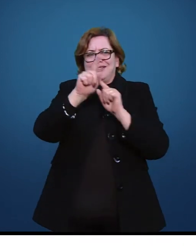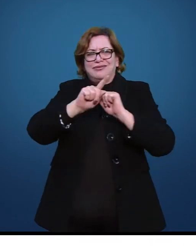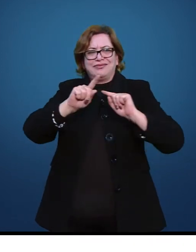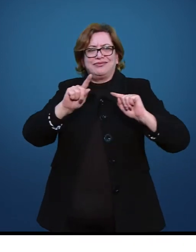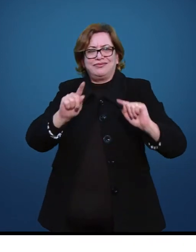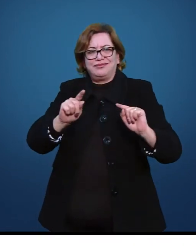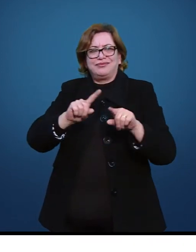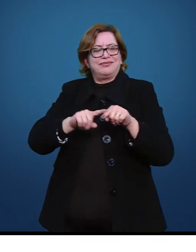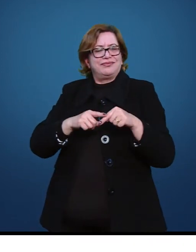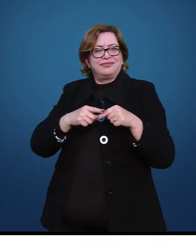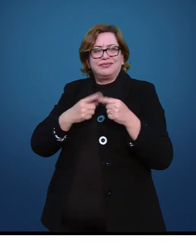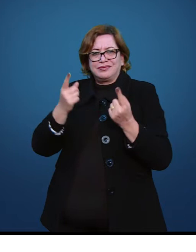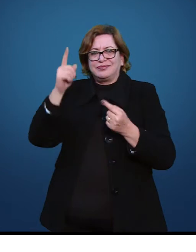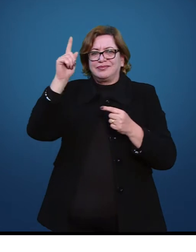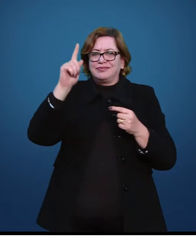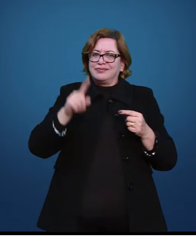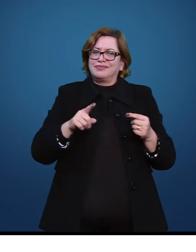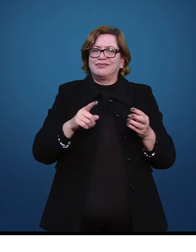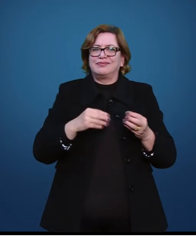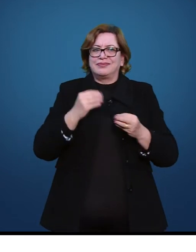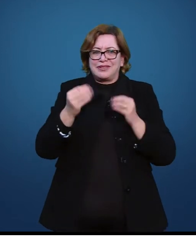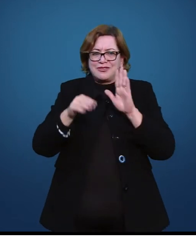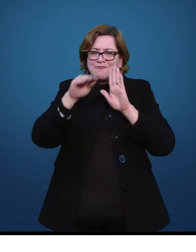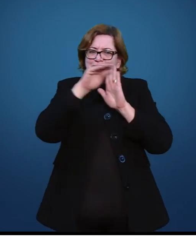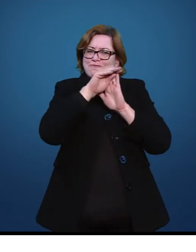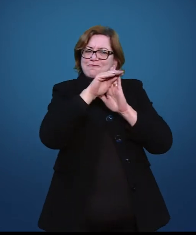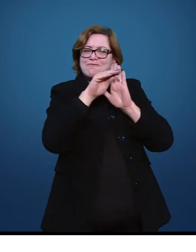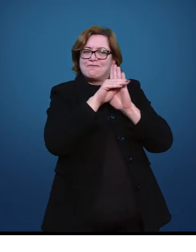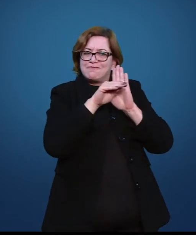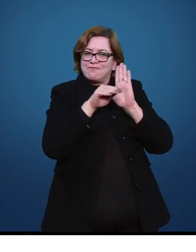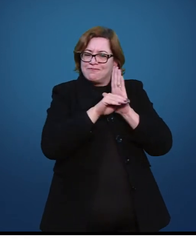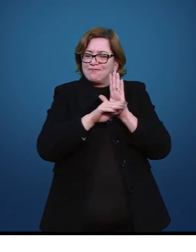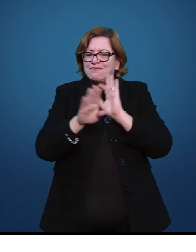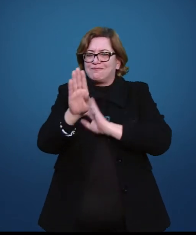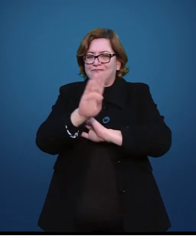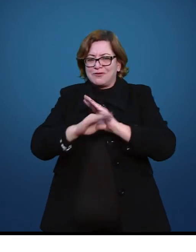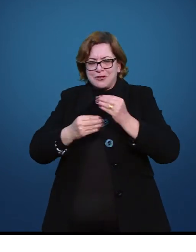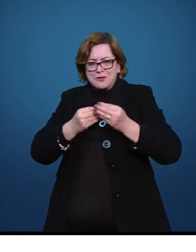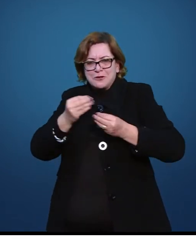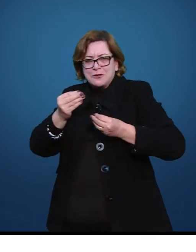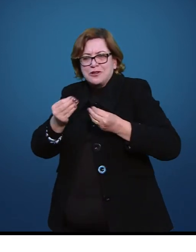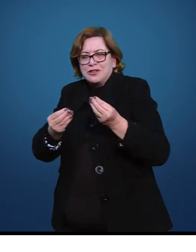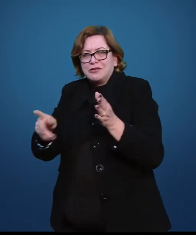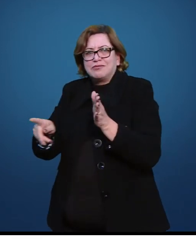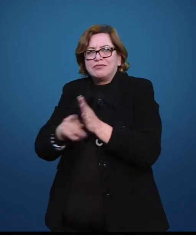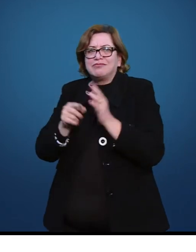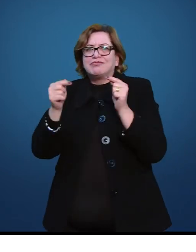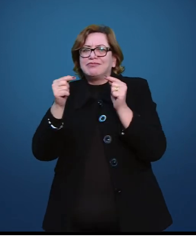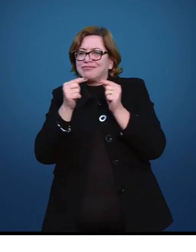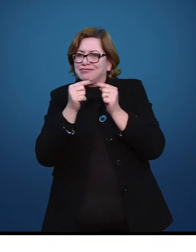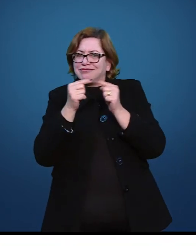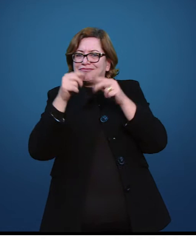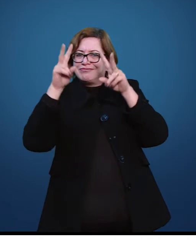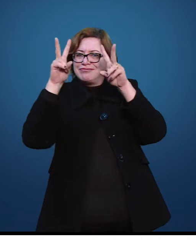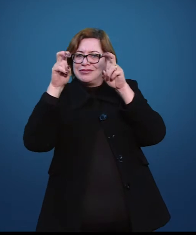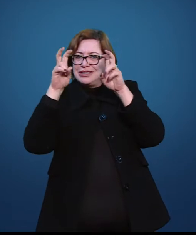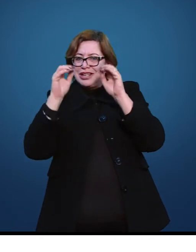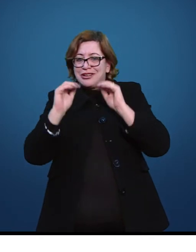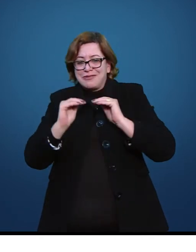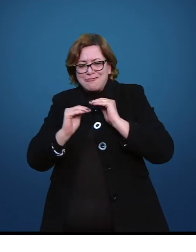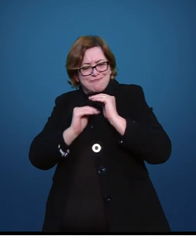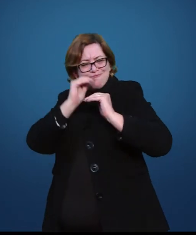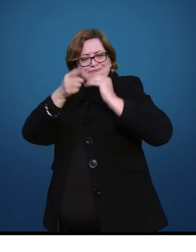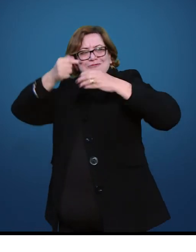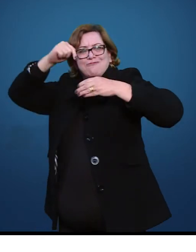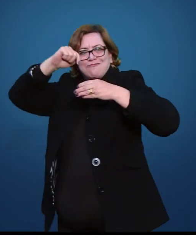chama, mas sim, ela foi planejada e flexibilizada para determinado conteúdo para trazer um avanço